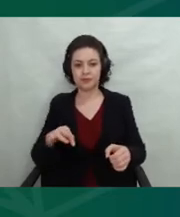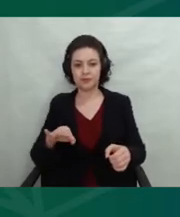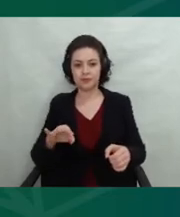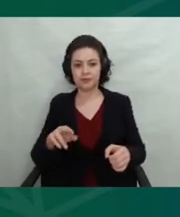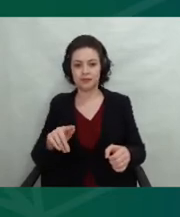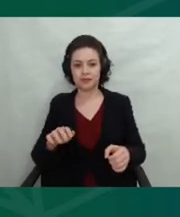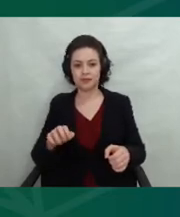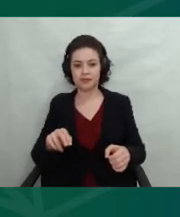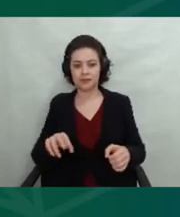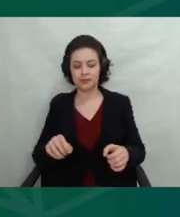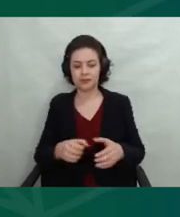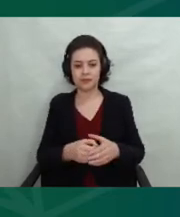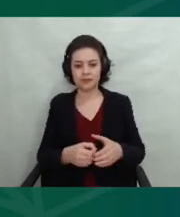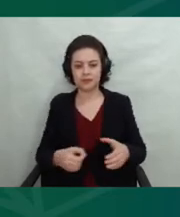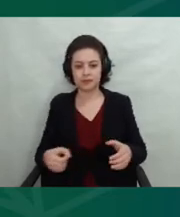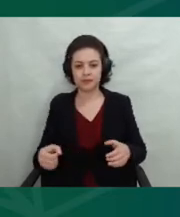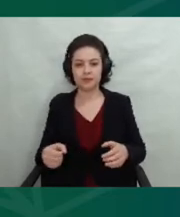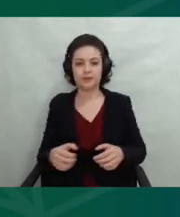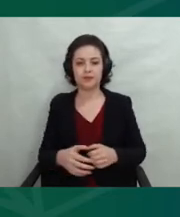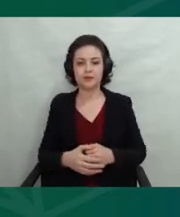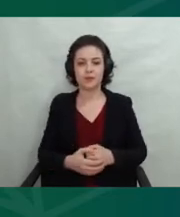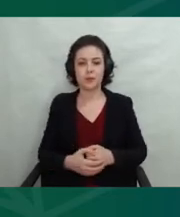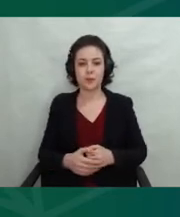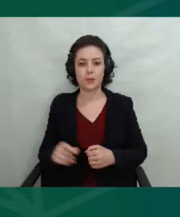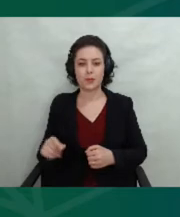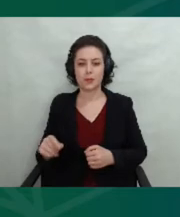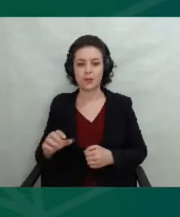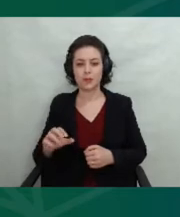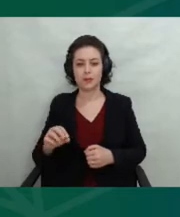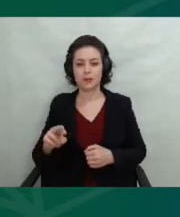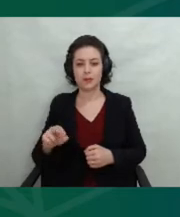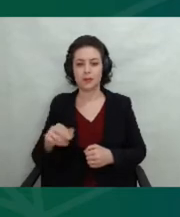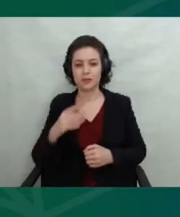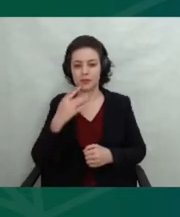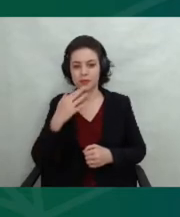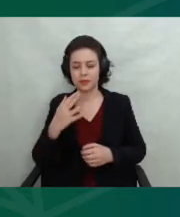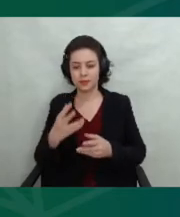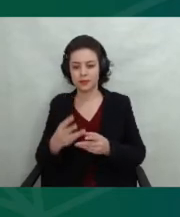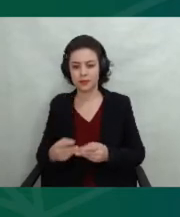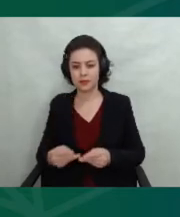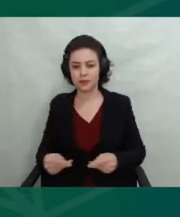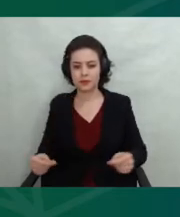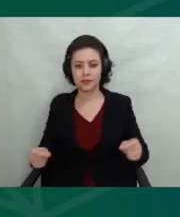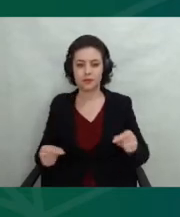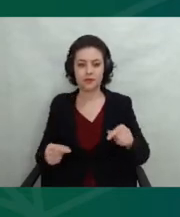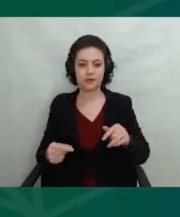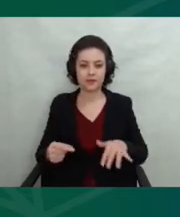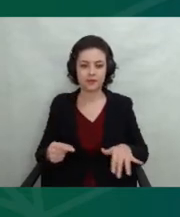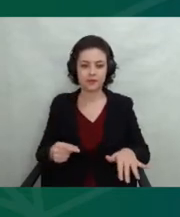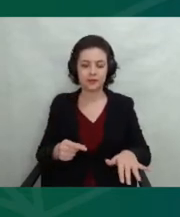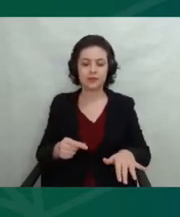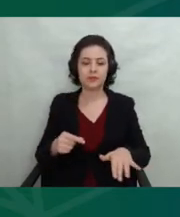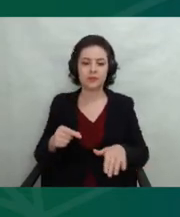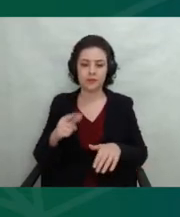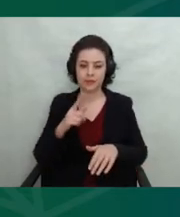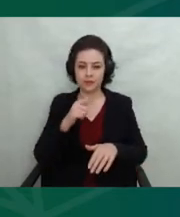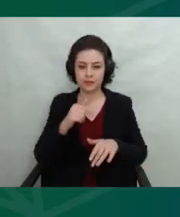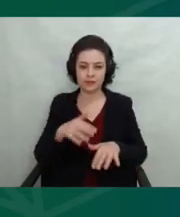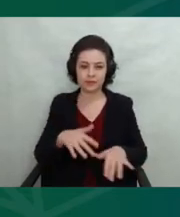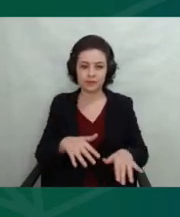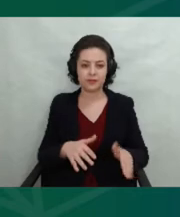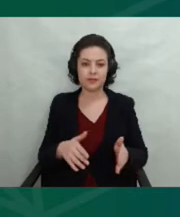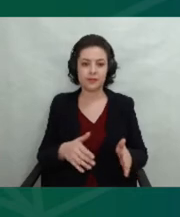faz com que o corante perca a cor. Então, cai na água como sendo uma água limpa,